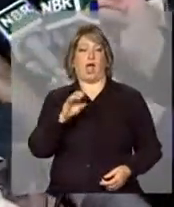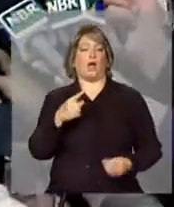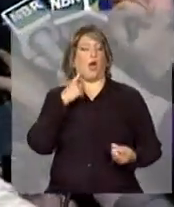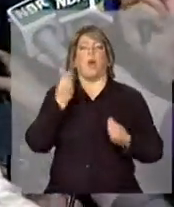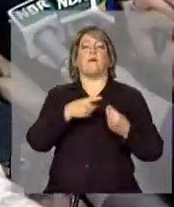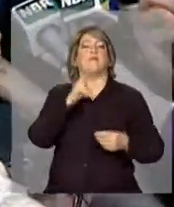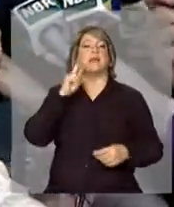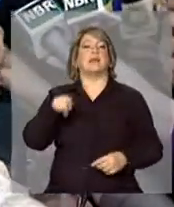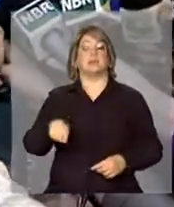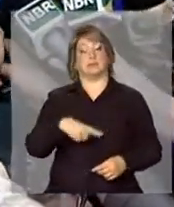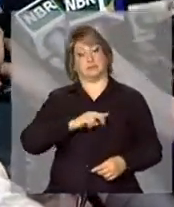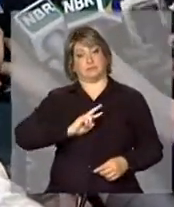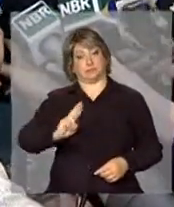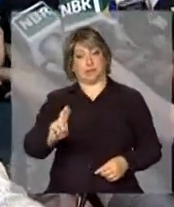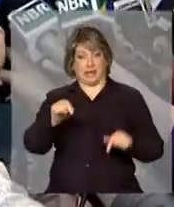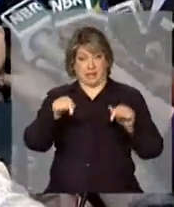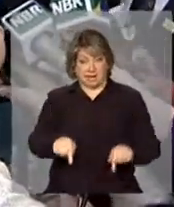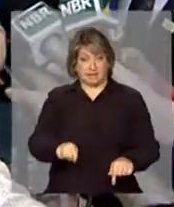polêmica de